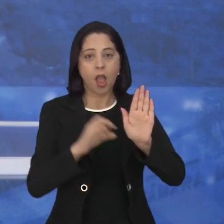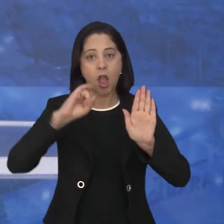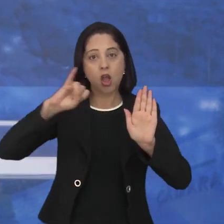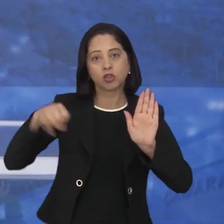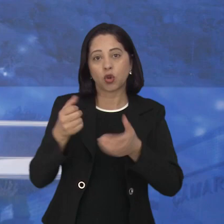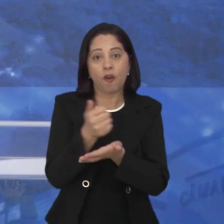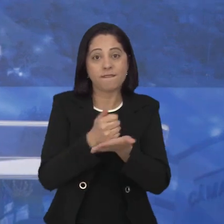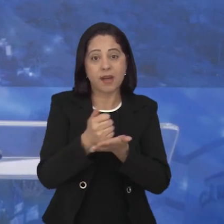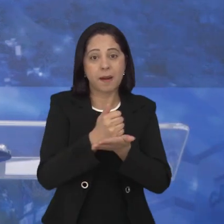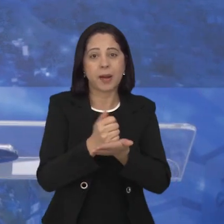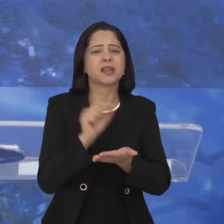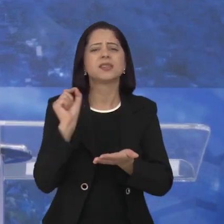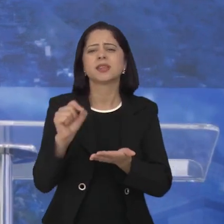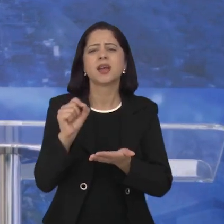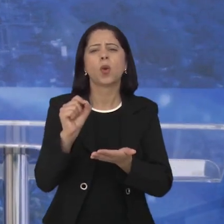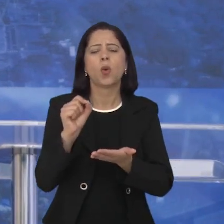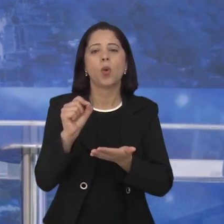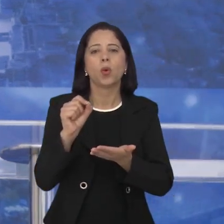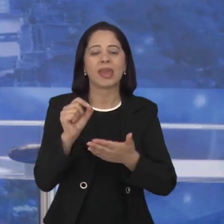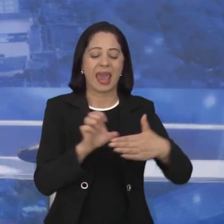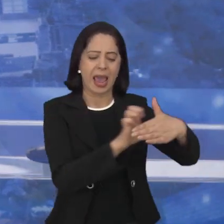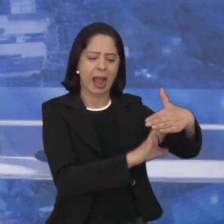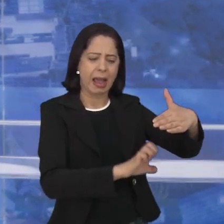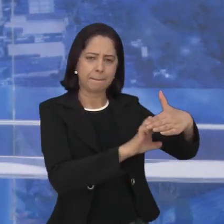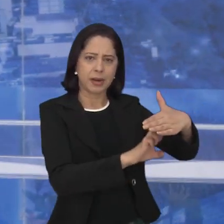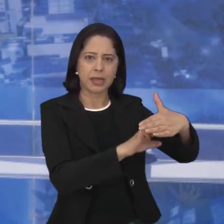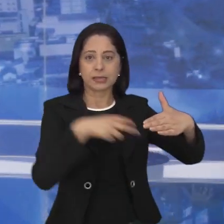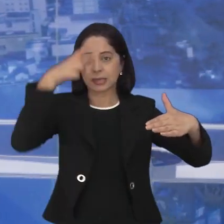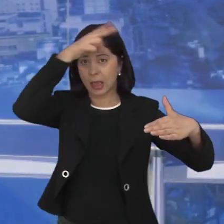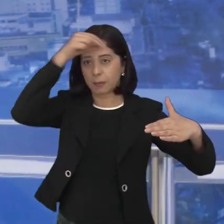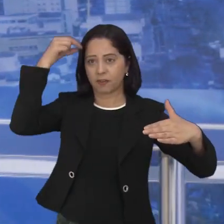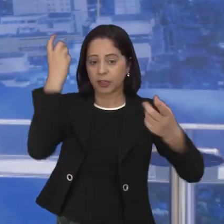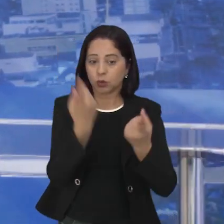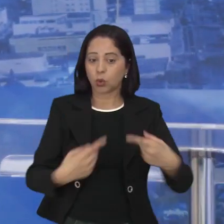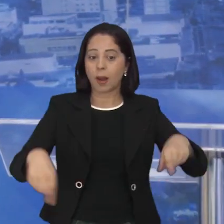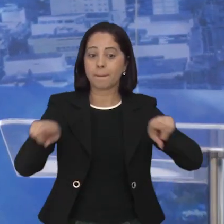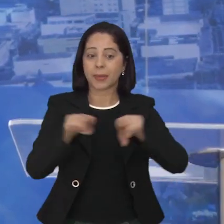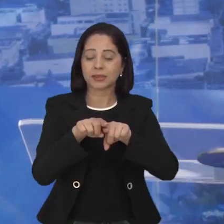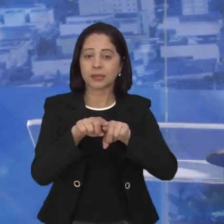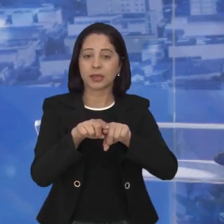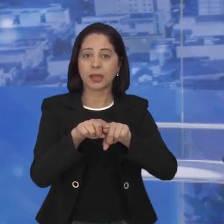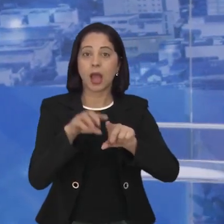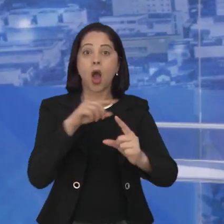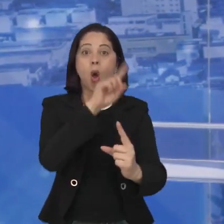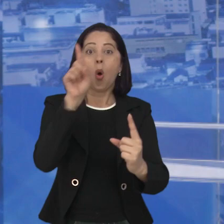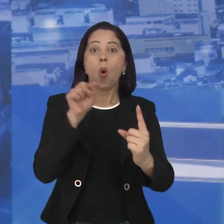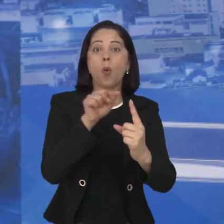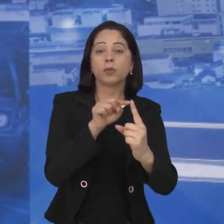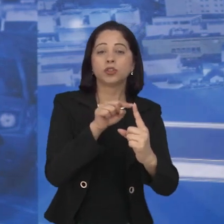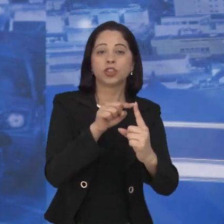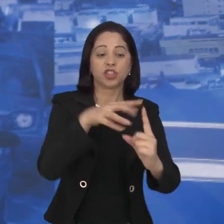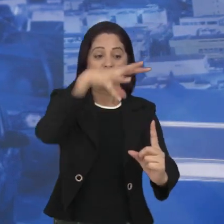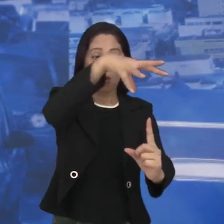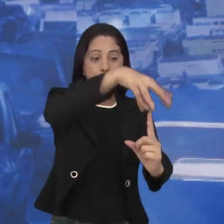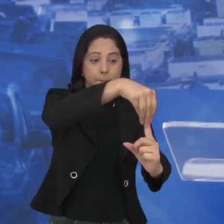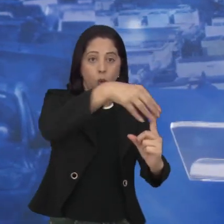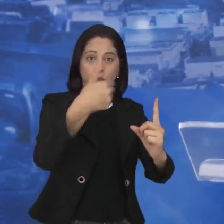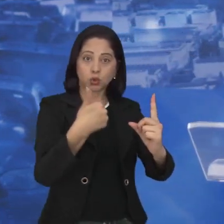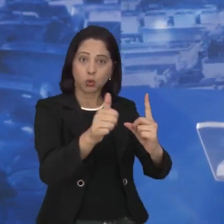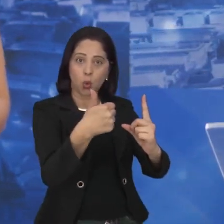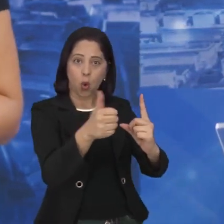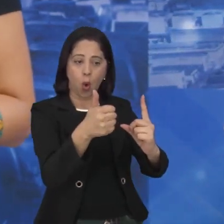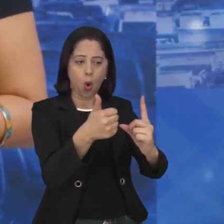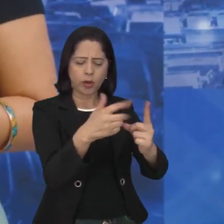farmácia propõe parceria público privada para a manutenção dos pontos de ônibus da cidade o objetivo é